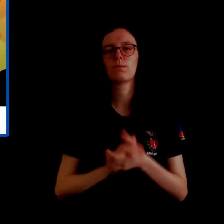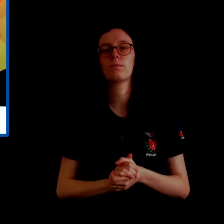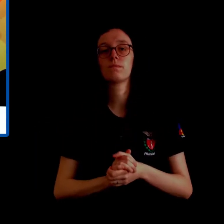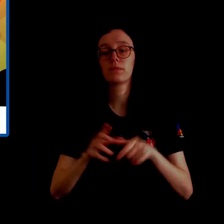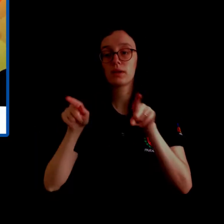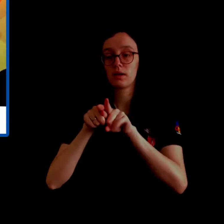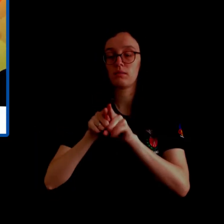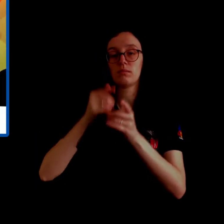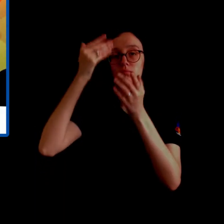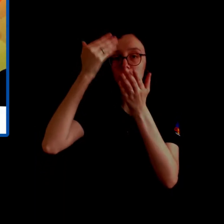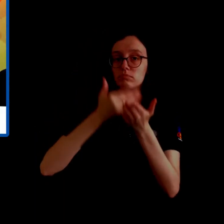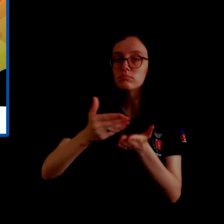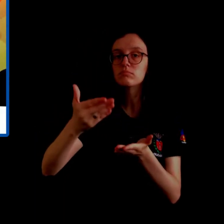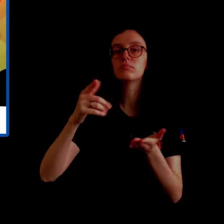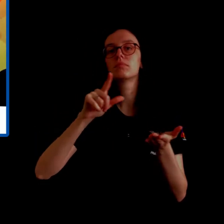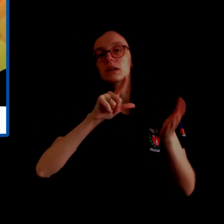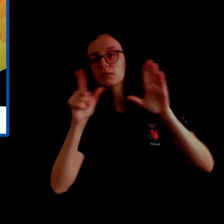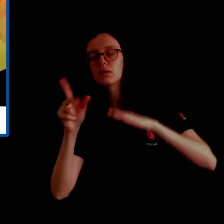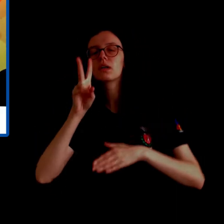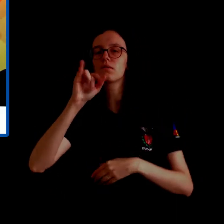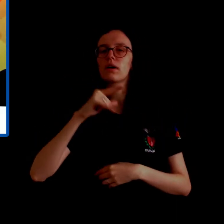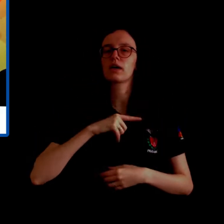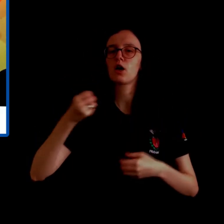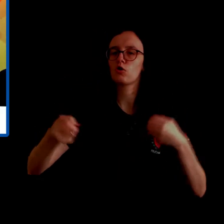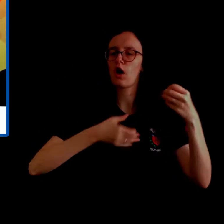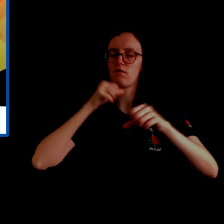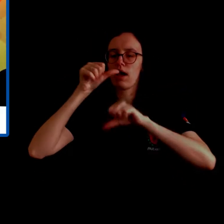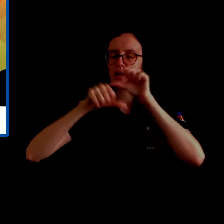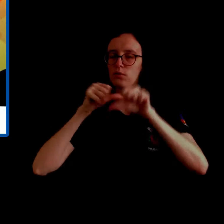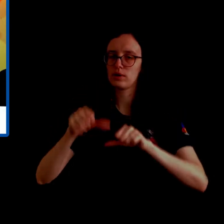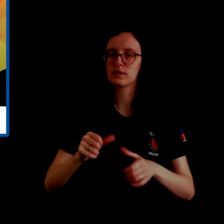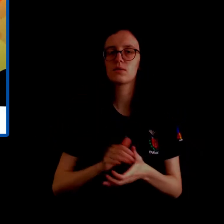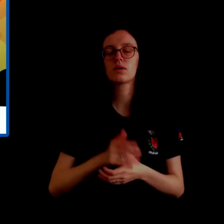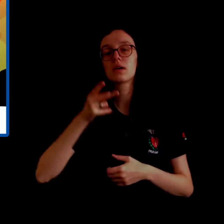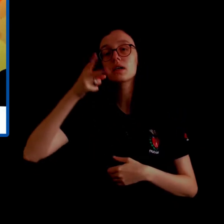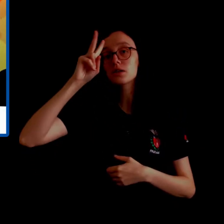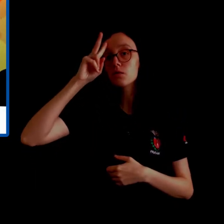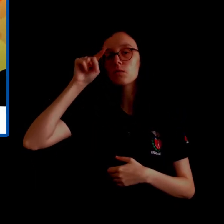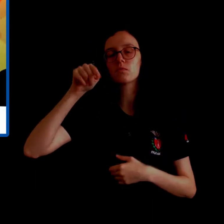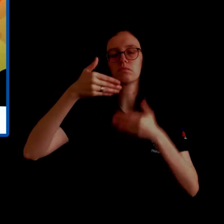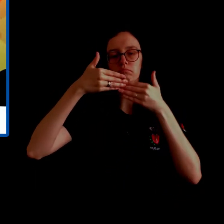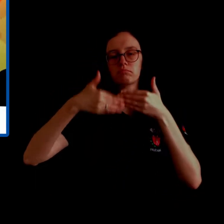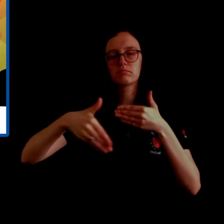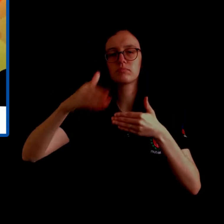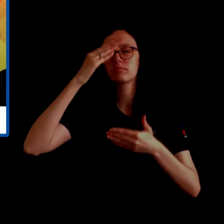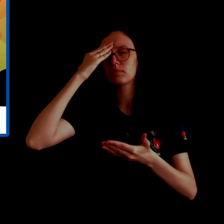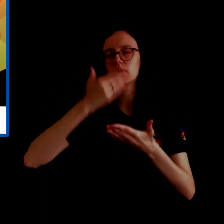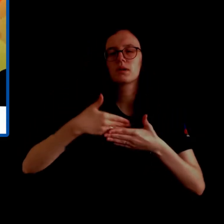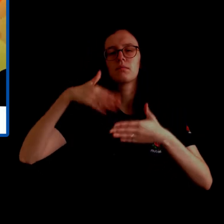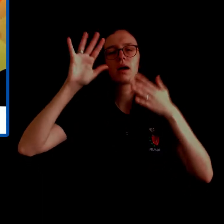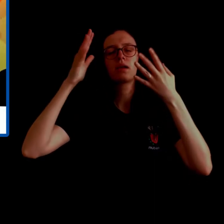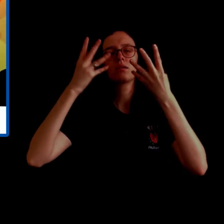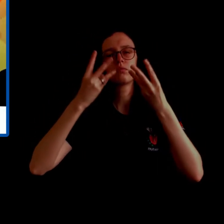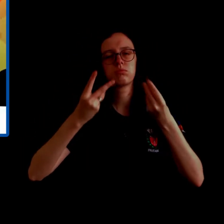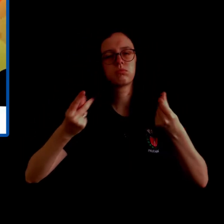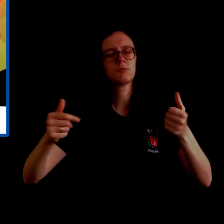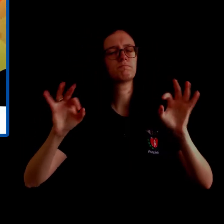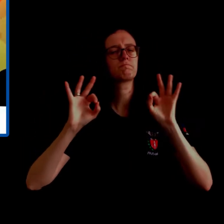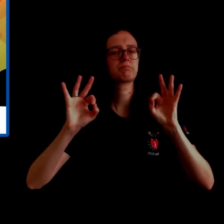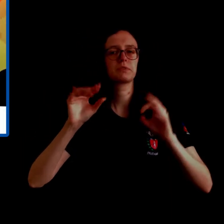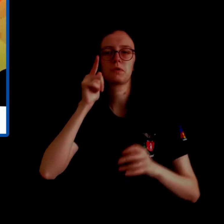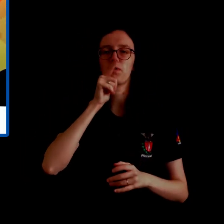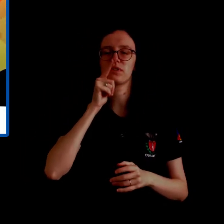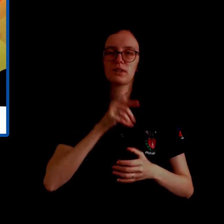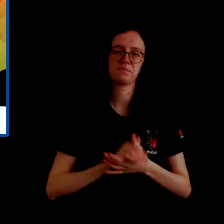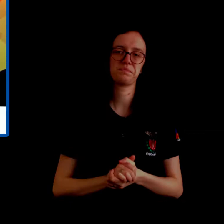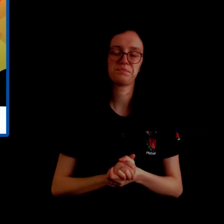partir desse final de semana vão acontecer algumas novas atualizações e segunda-feira as coisas vão estar rodando bem liso, vão estar bem certinho. E